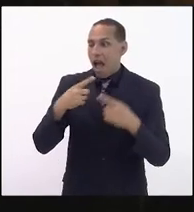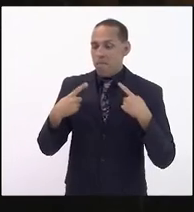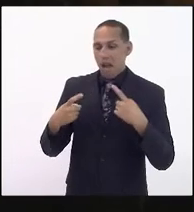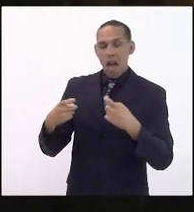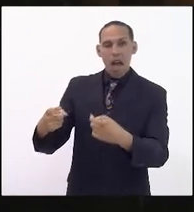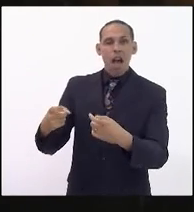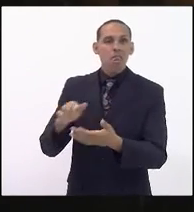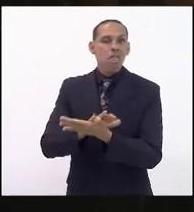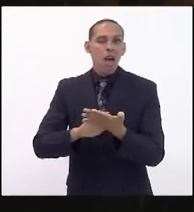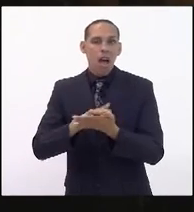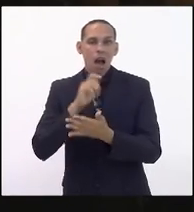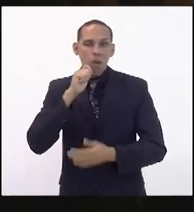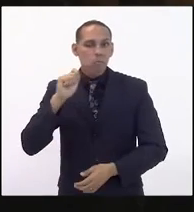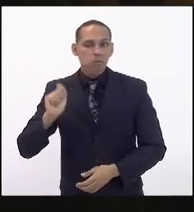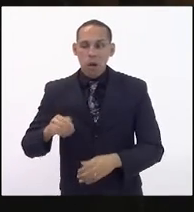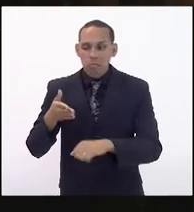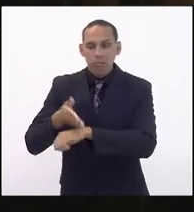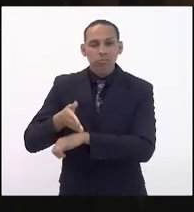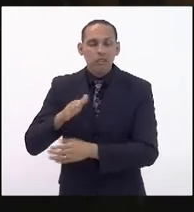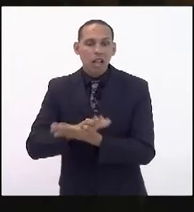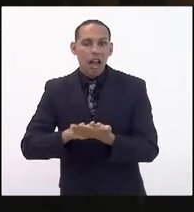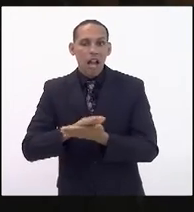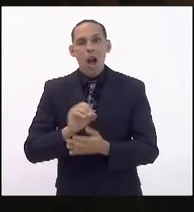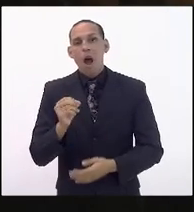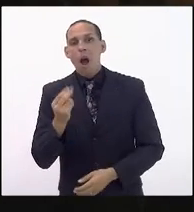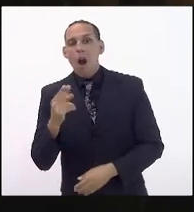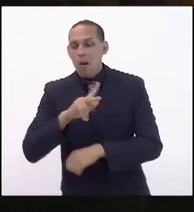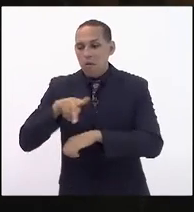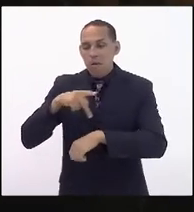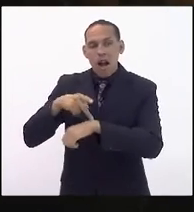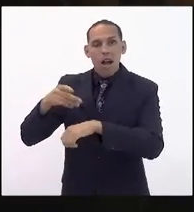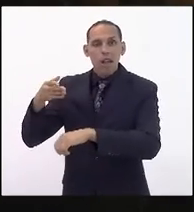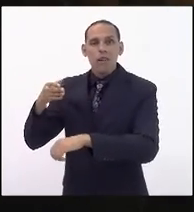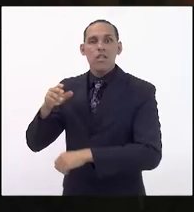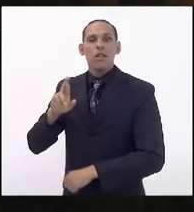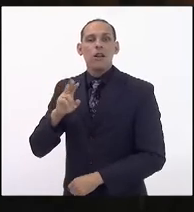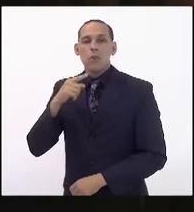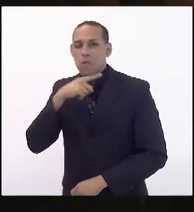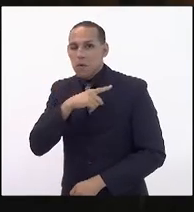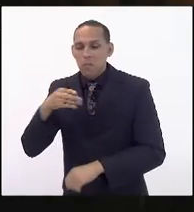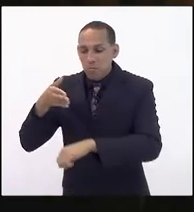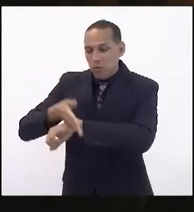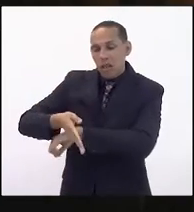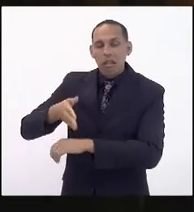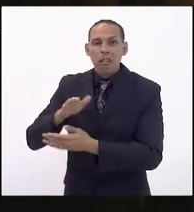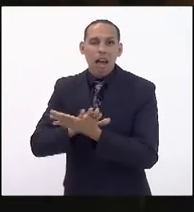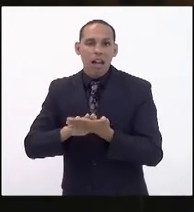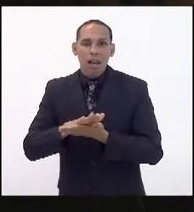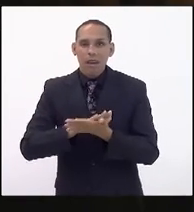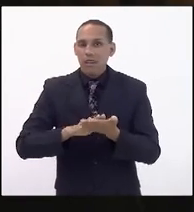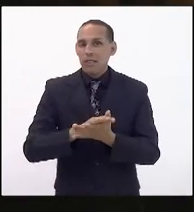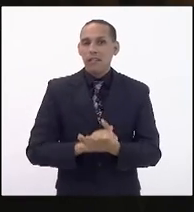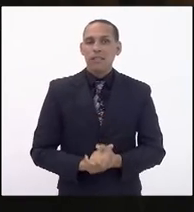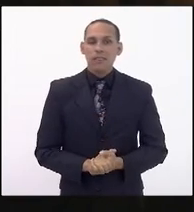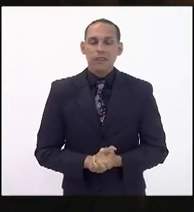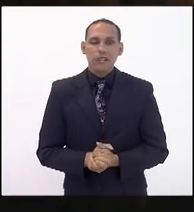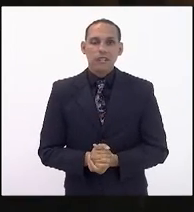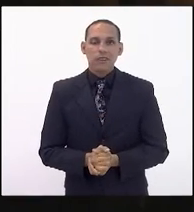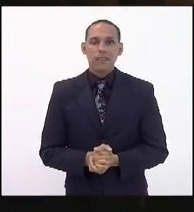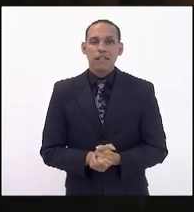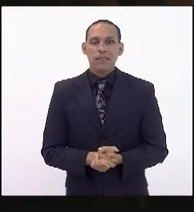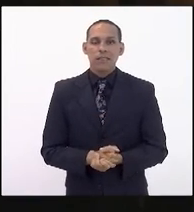na Ucrânia como a Rússia não fosse Invasor e como isso merecesse